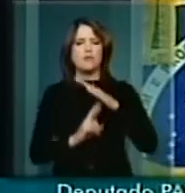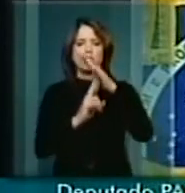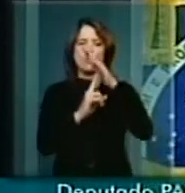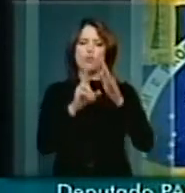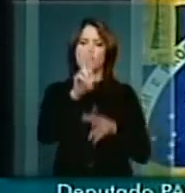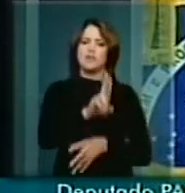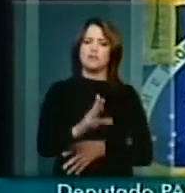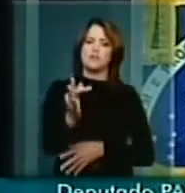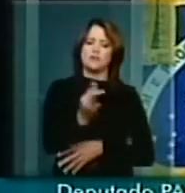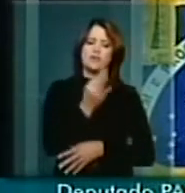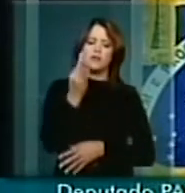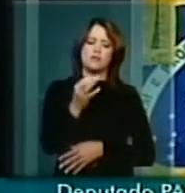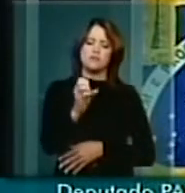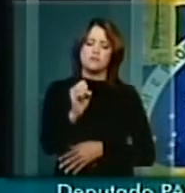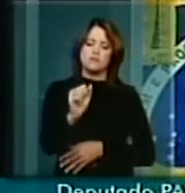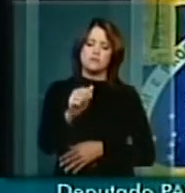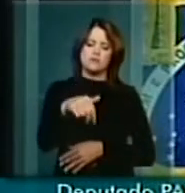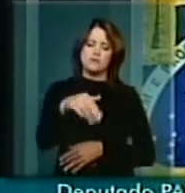Santa Maria.